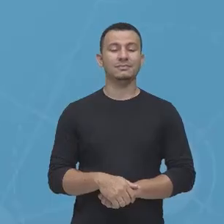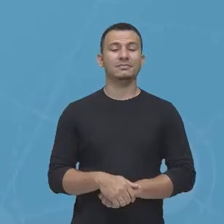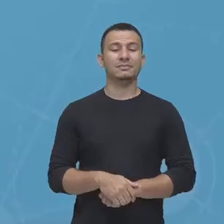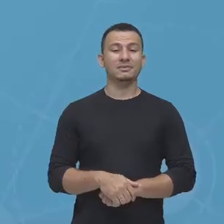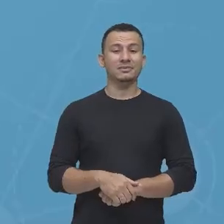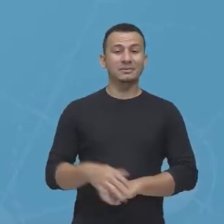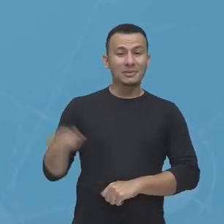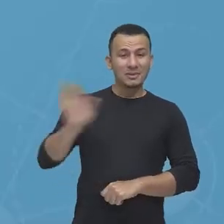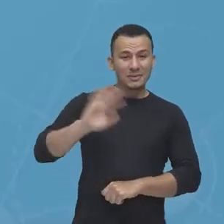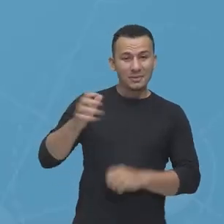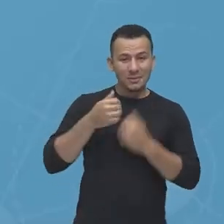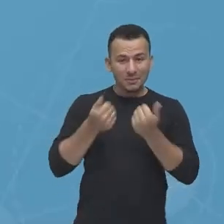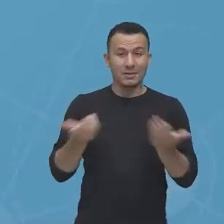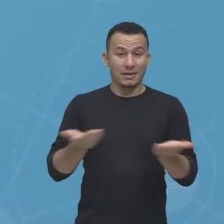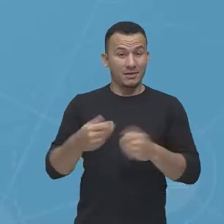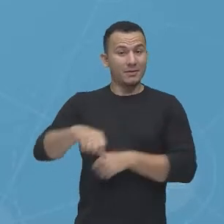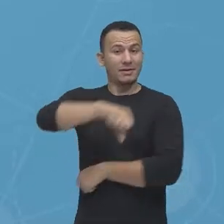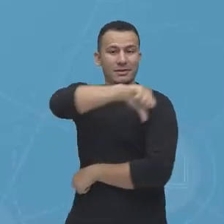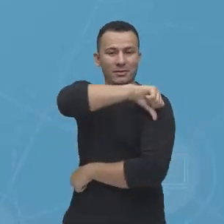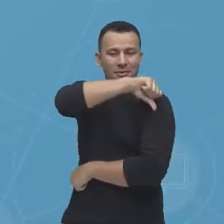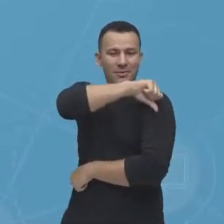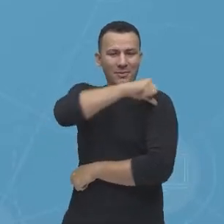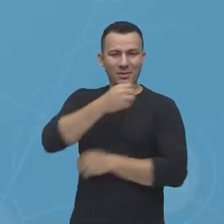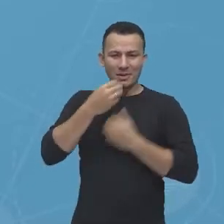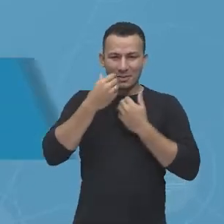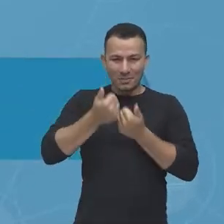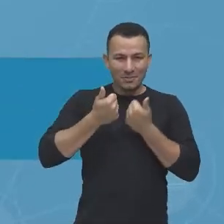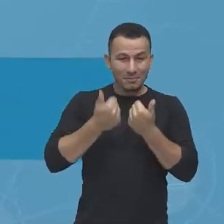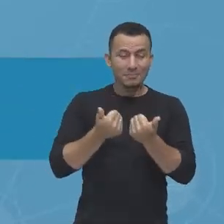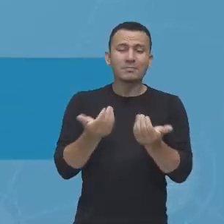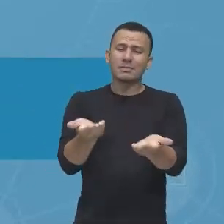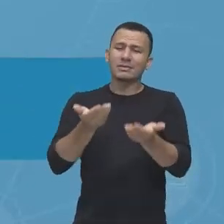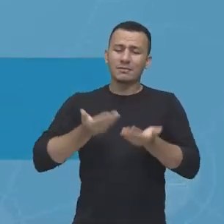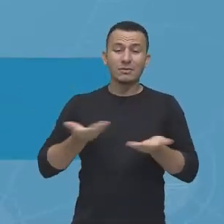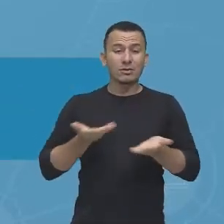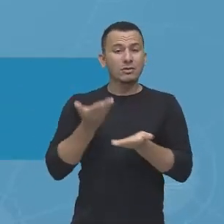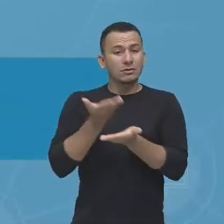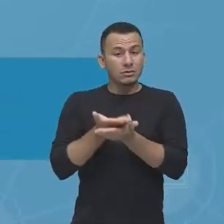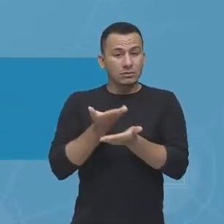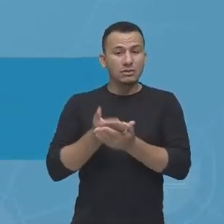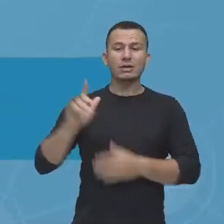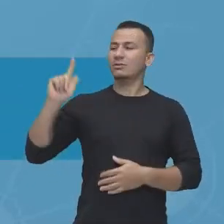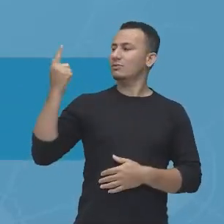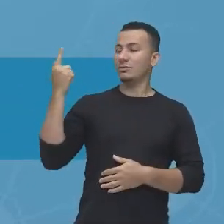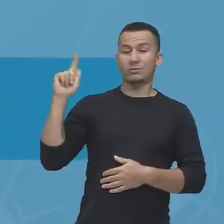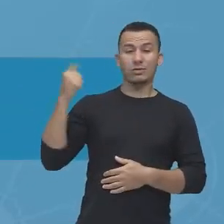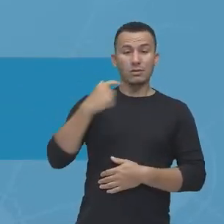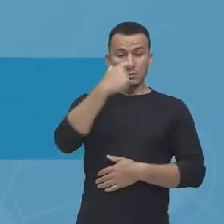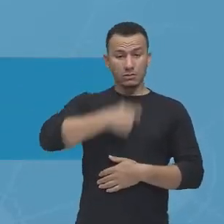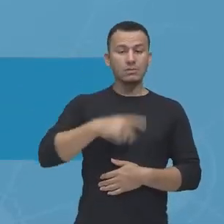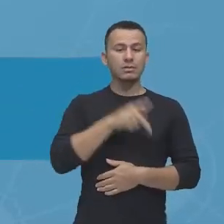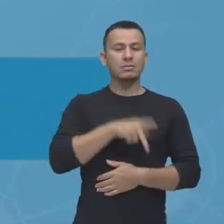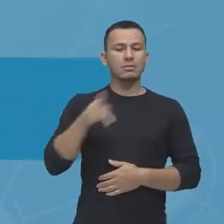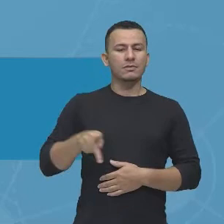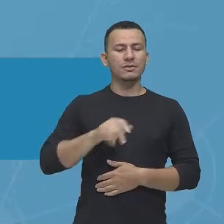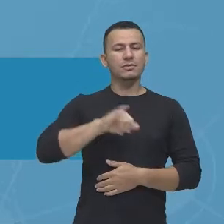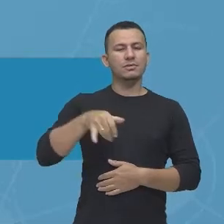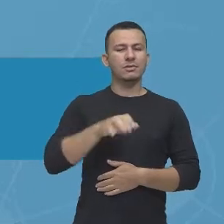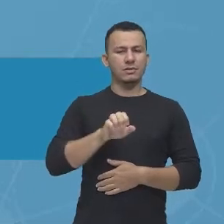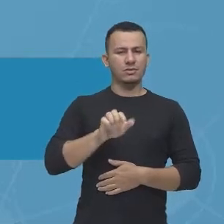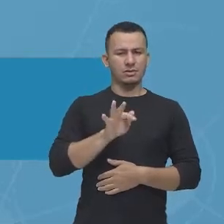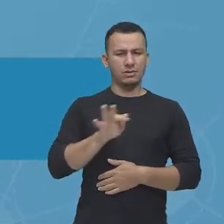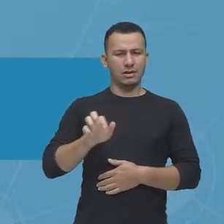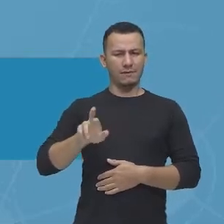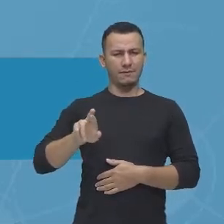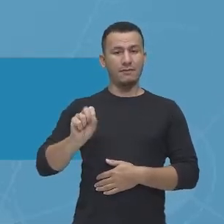E aí, pessoal do nono ano, tudo bem com vocês? Sejam todos bem-vindos a mais uma aula de Geografia. Eu sou o professor Jefferson. Vamos agora para a